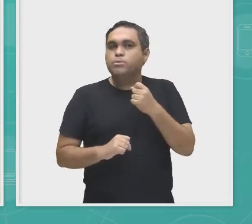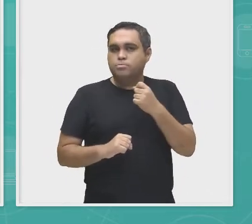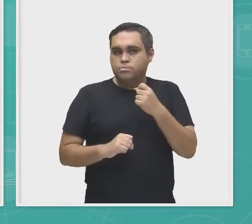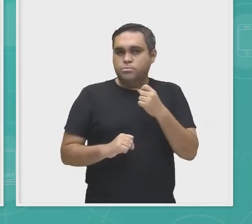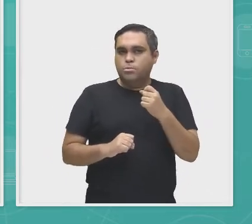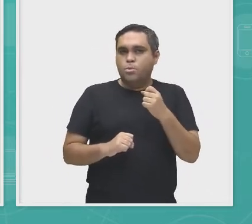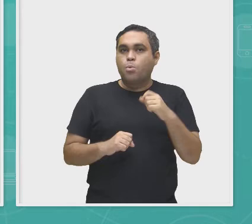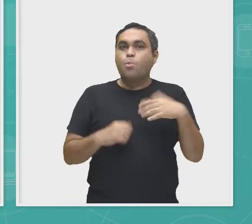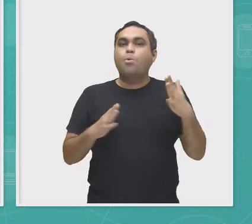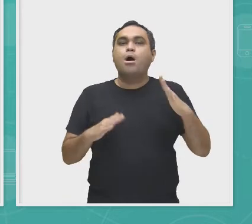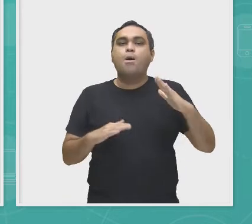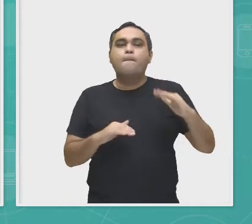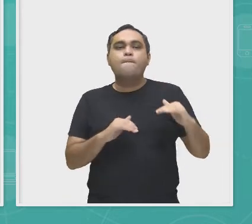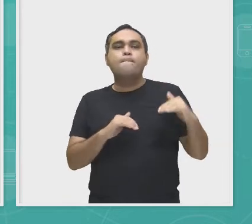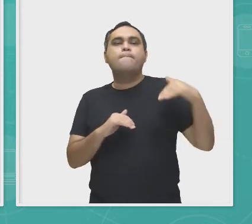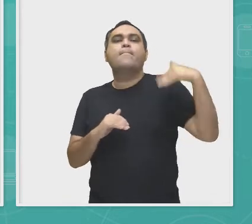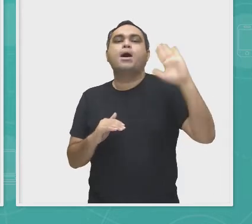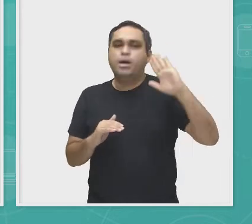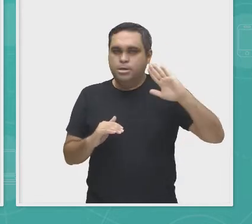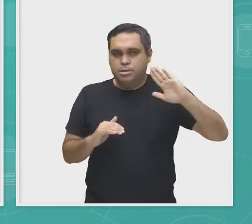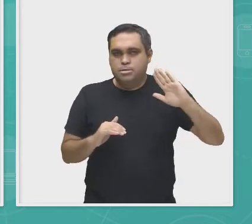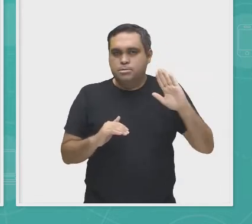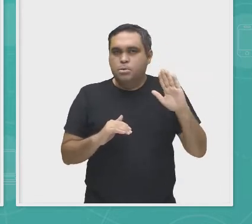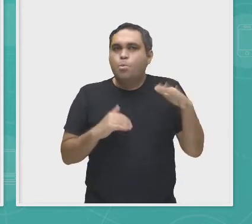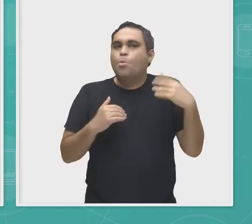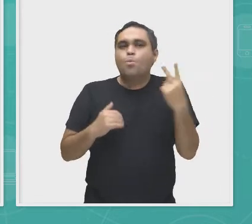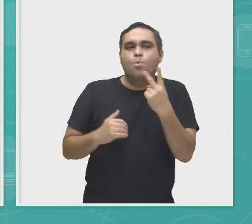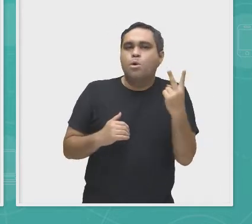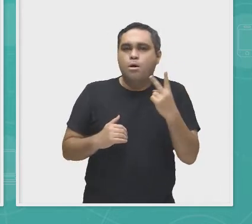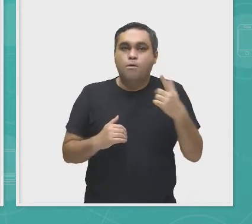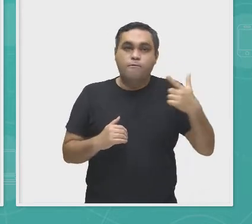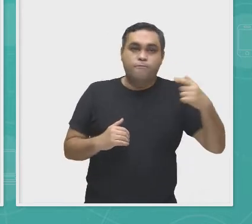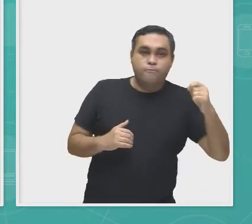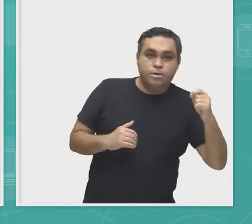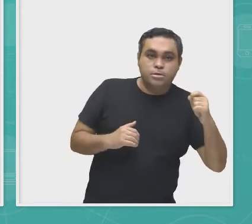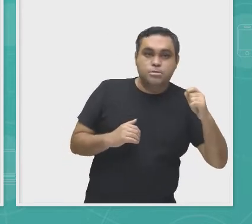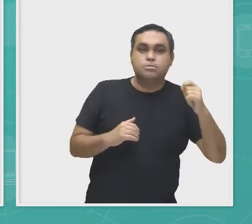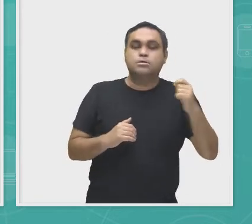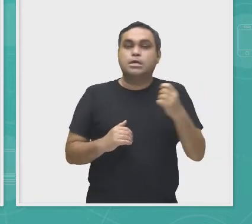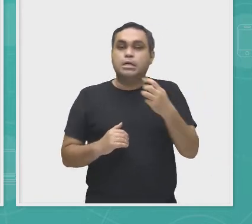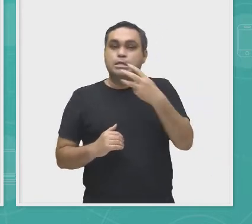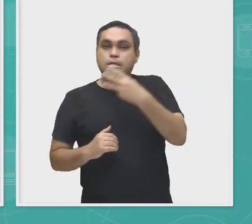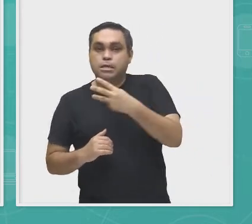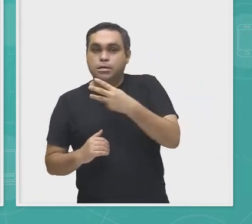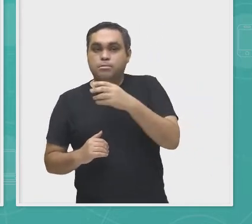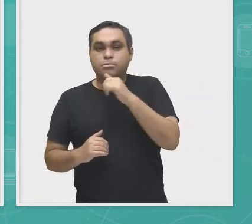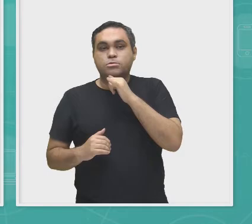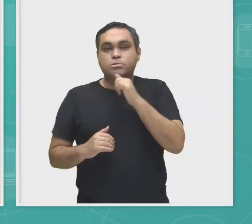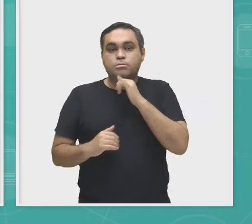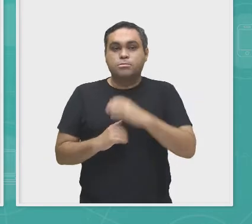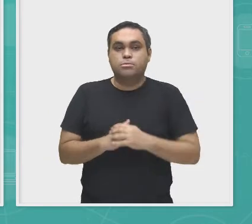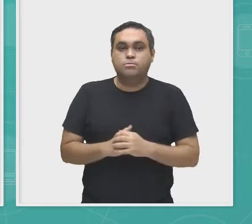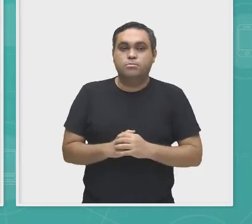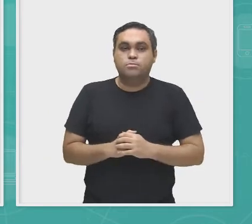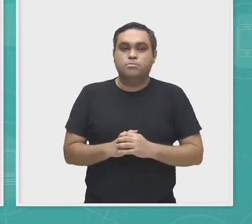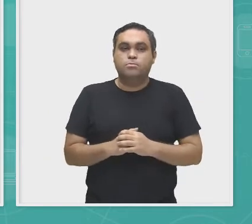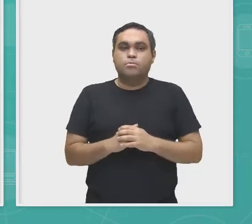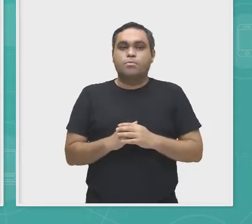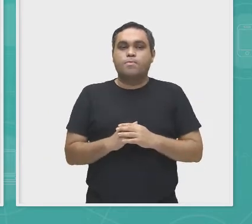parcelas, que é o módulo que nós chamamos, nós temos aqui o menos 20. Qual é o módulo de menos